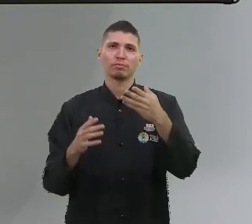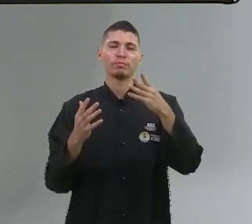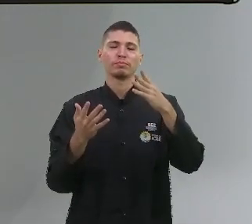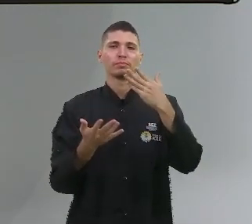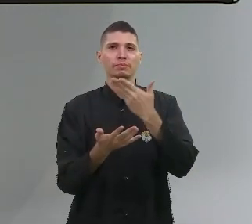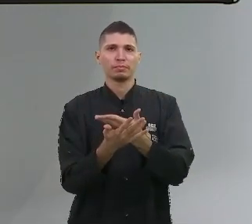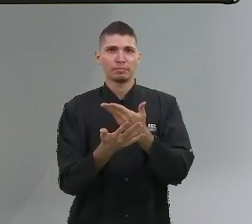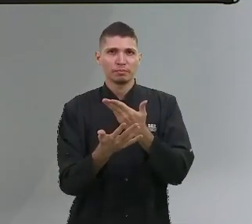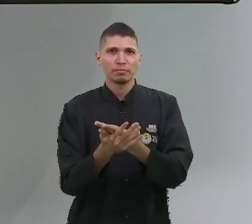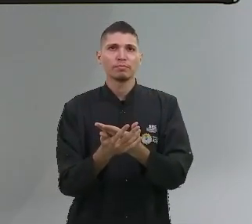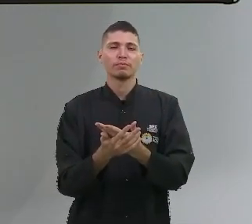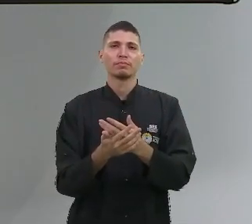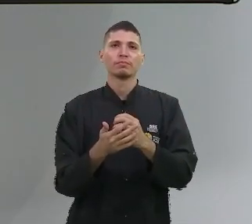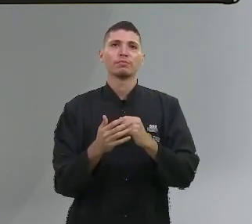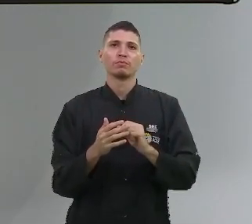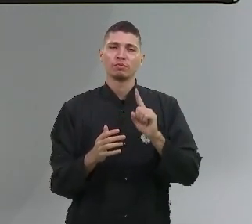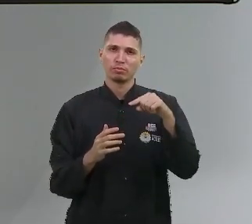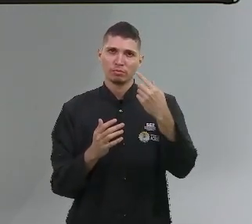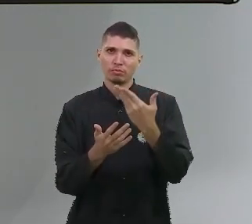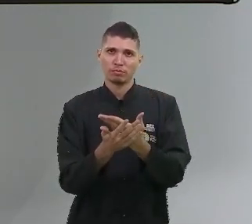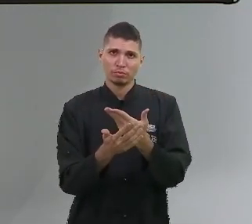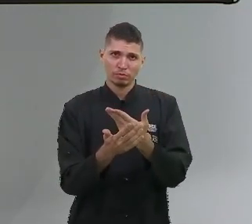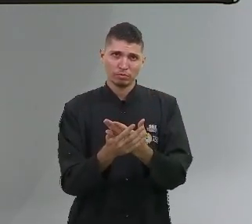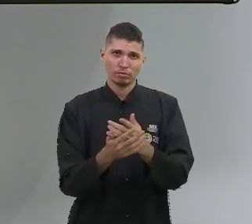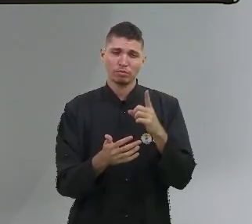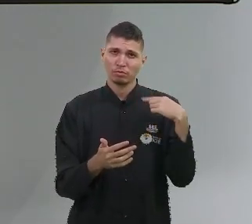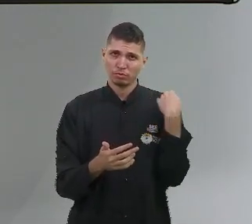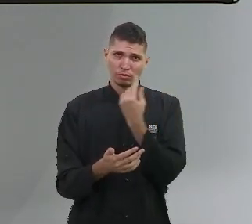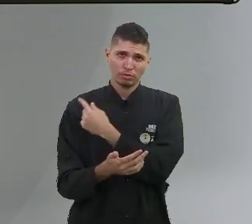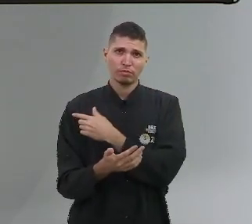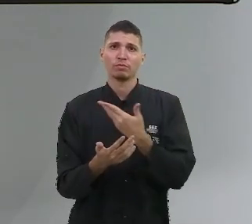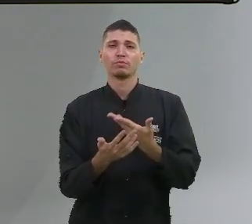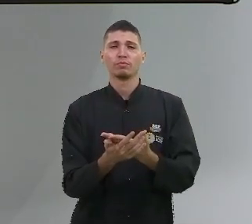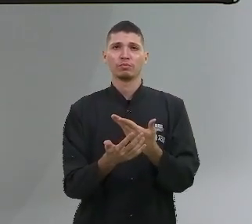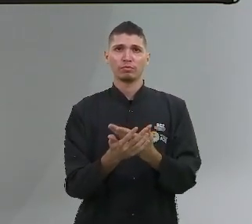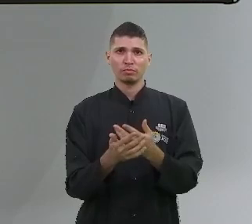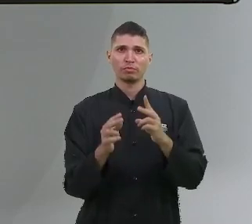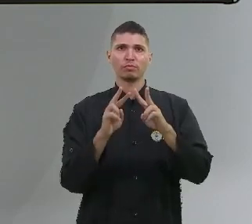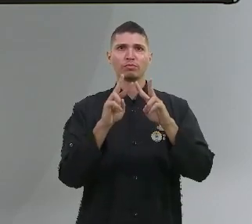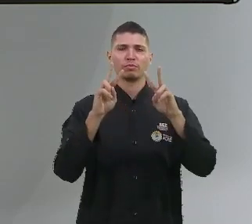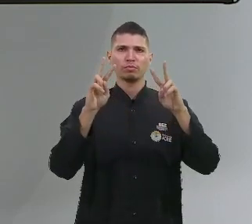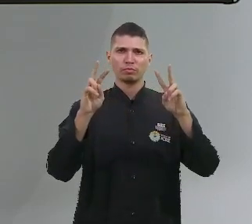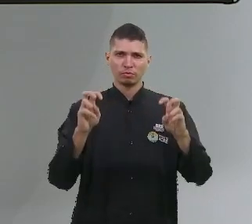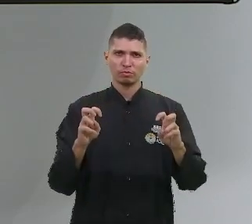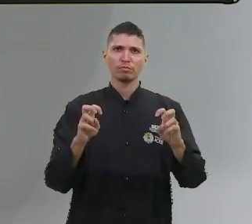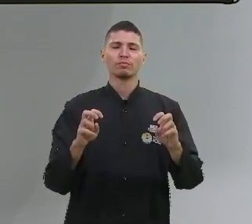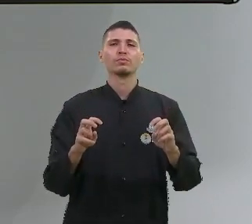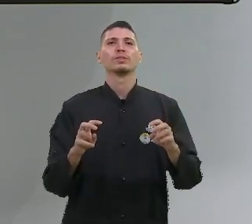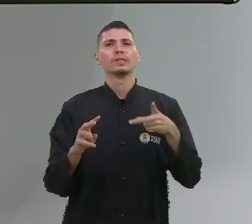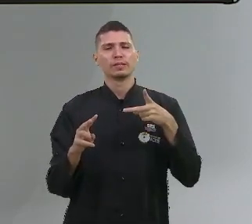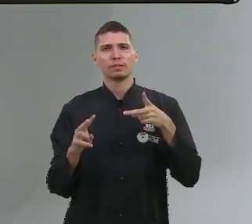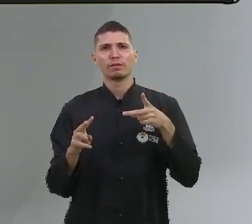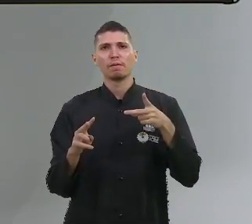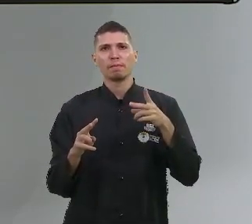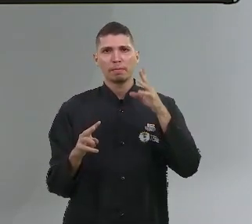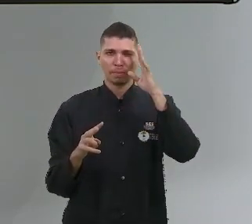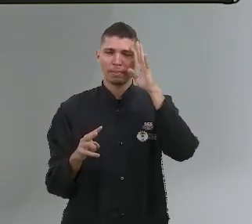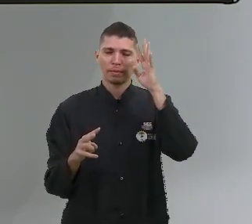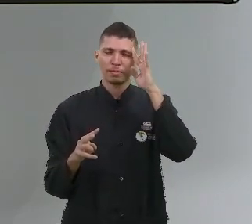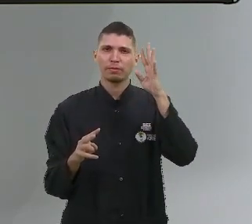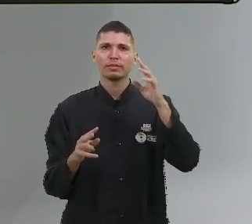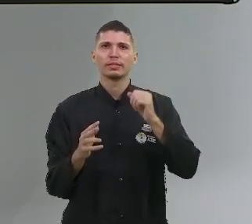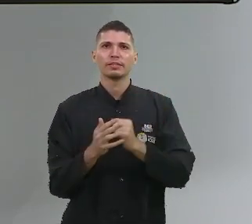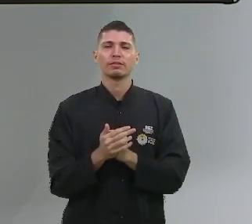Na próxima aula, nós vamos ver um pouco sobre aplicações dessa primeira lei de Newton, né, algumas atividades